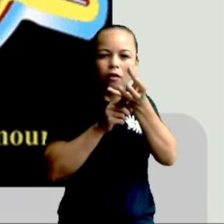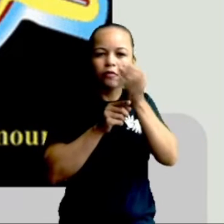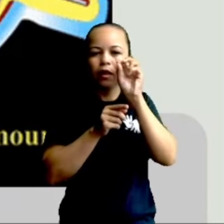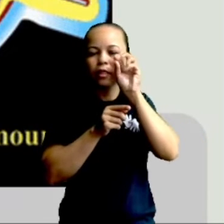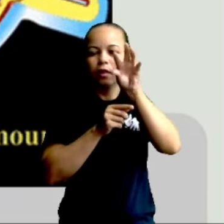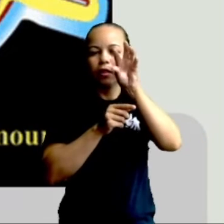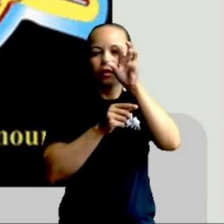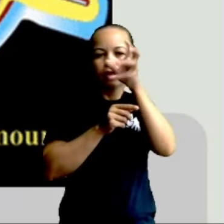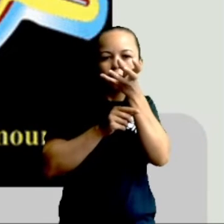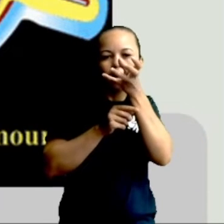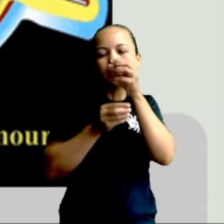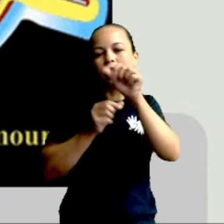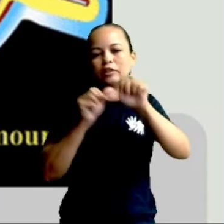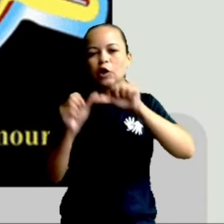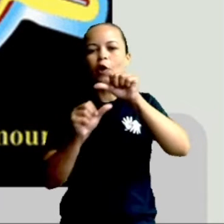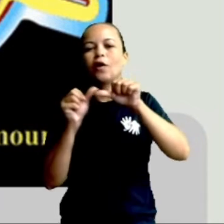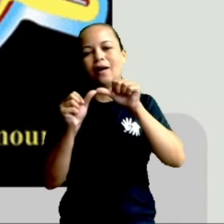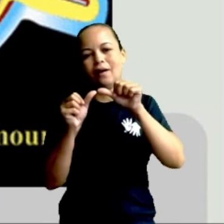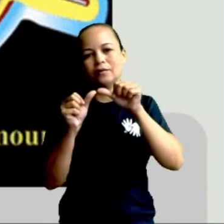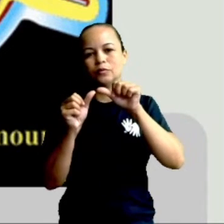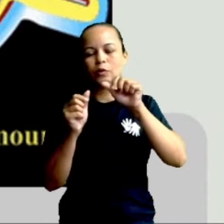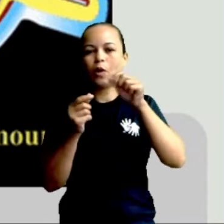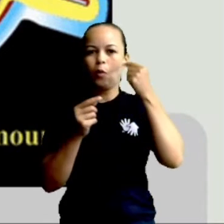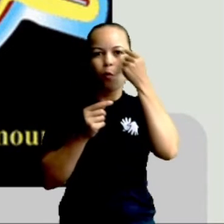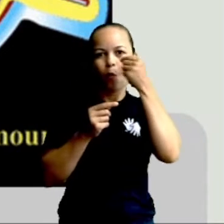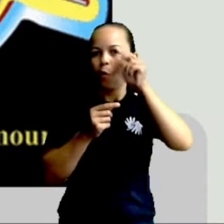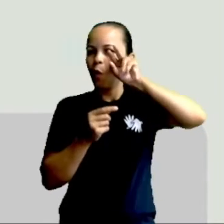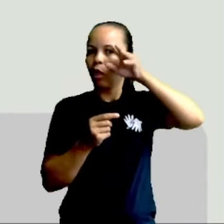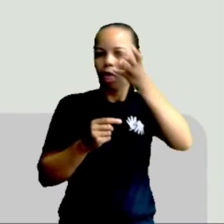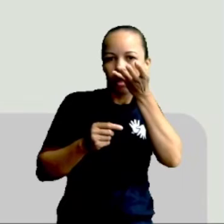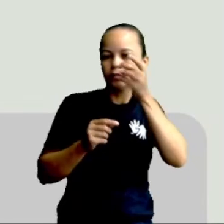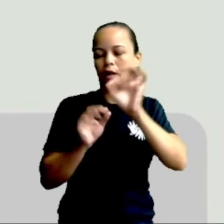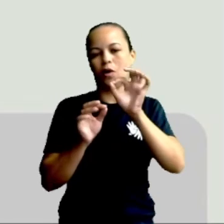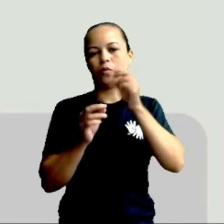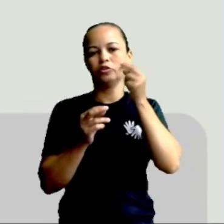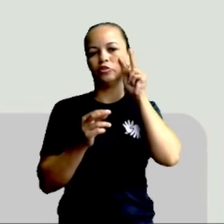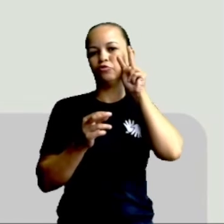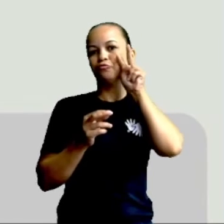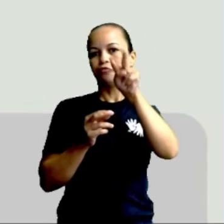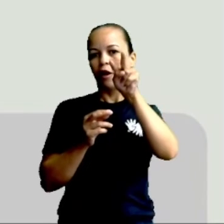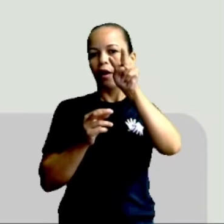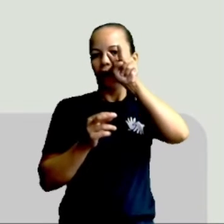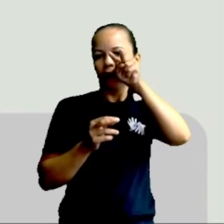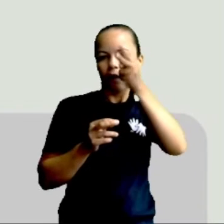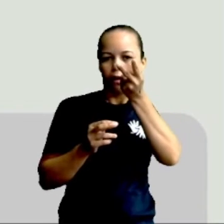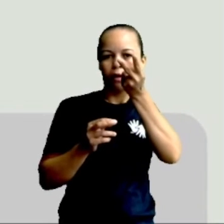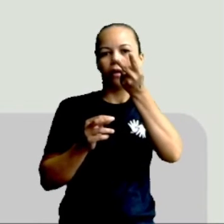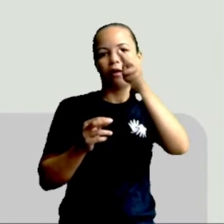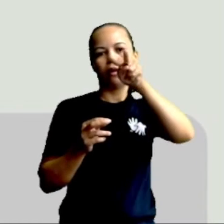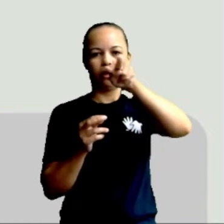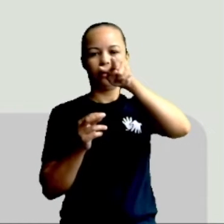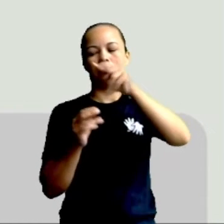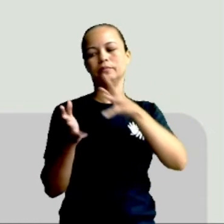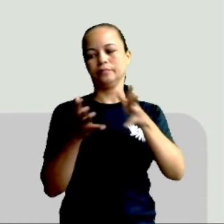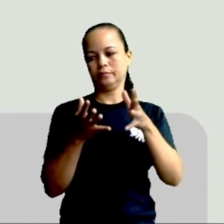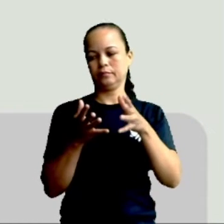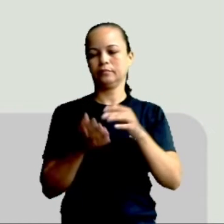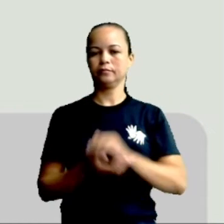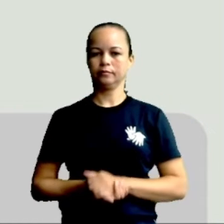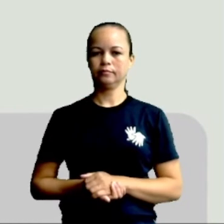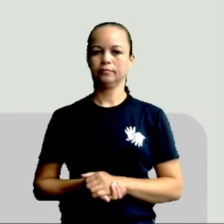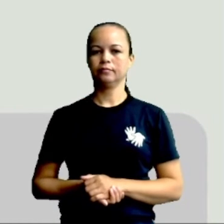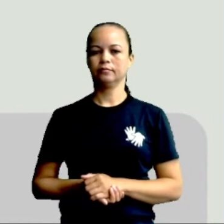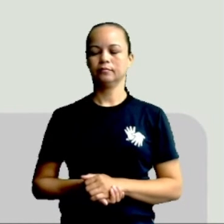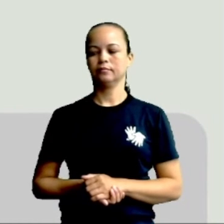quando ela é invertida, ela é formada justamente na retina. Então, alguns tipos de visão aí, de defeito na visão,